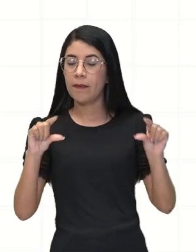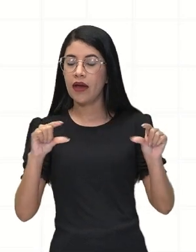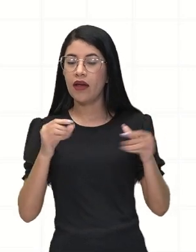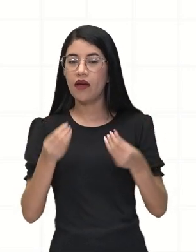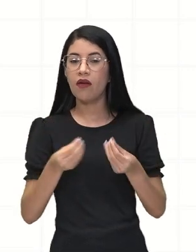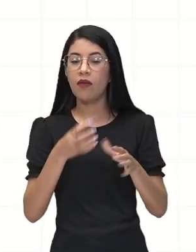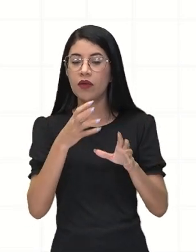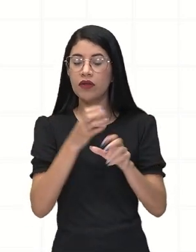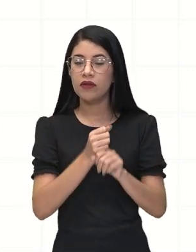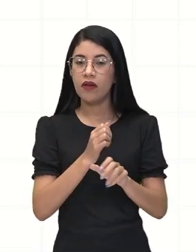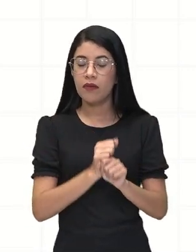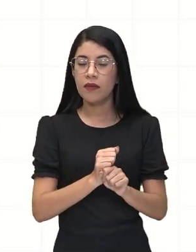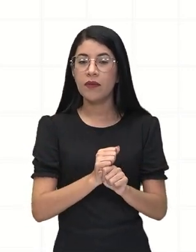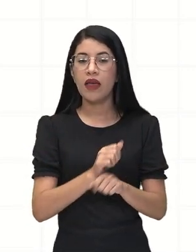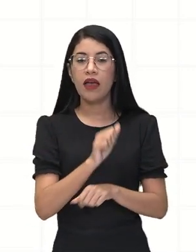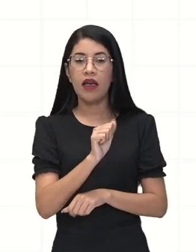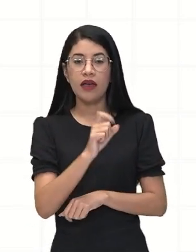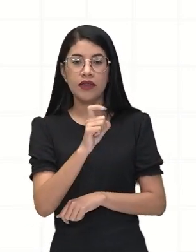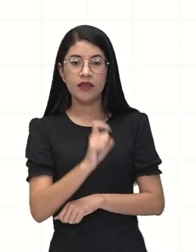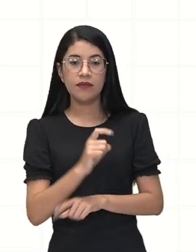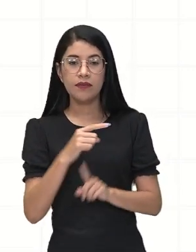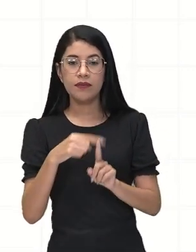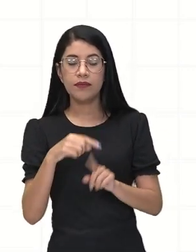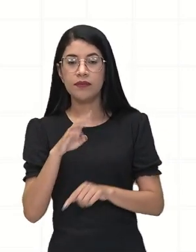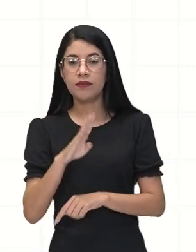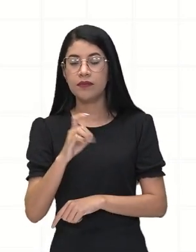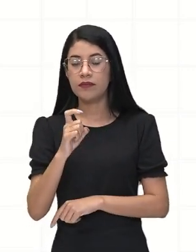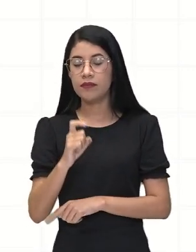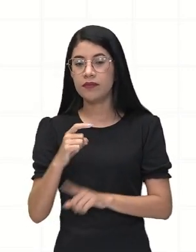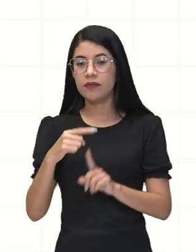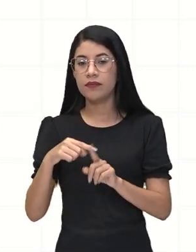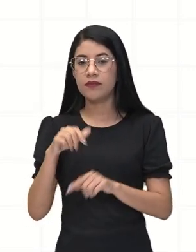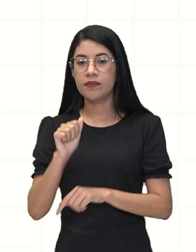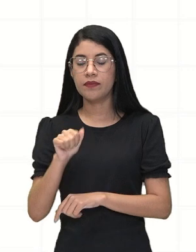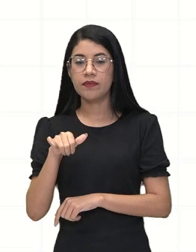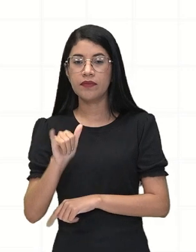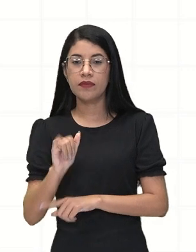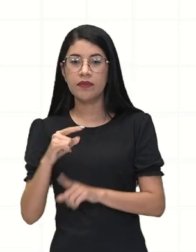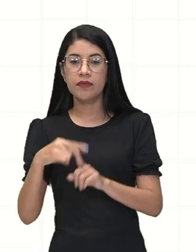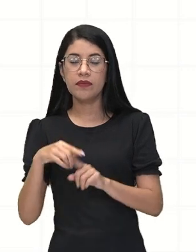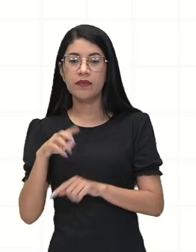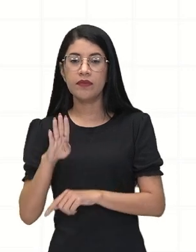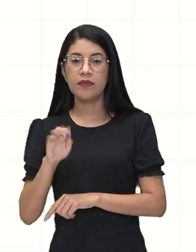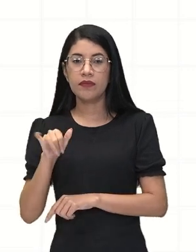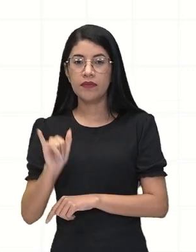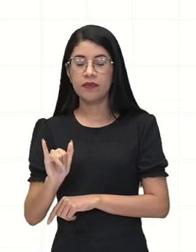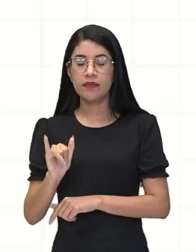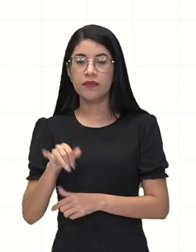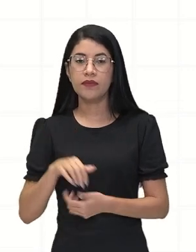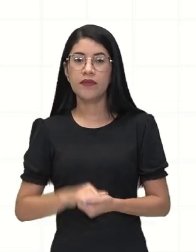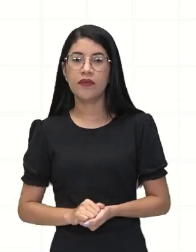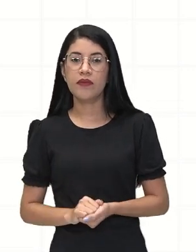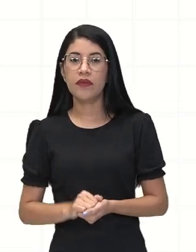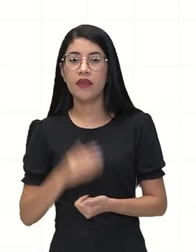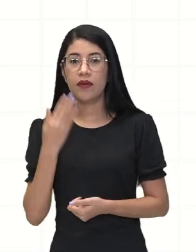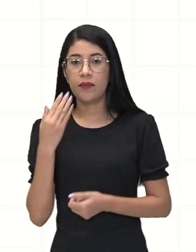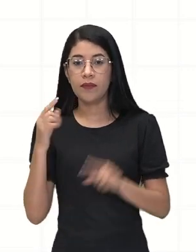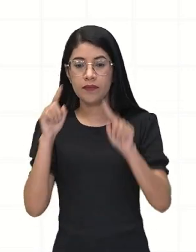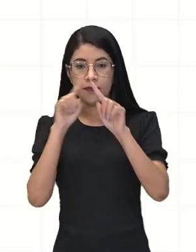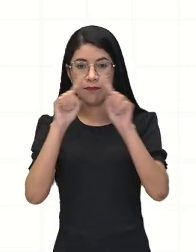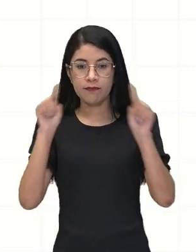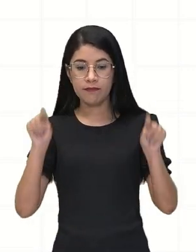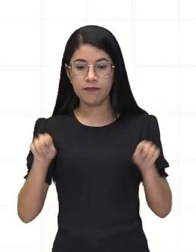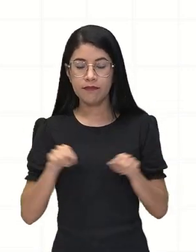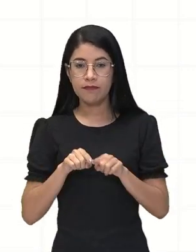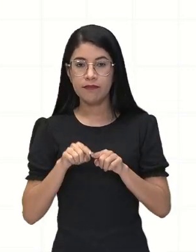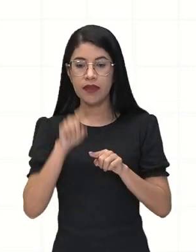desses fatores. AX mais BX mais AY mais BY. Então, vamos dividir aqui o nosso